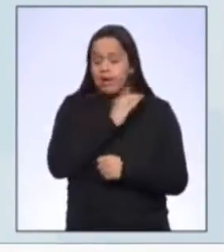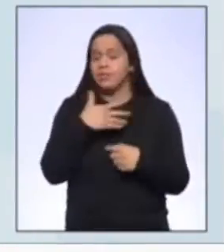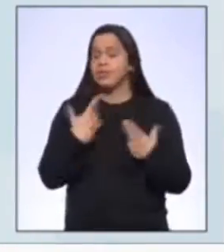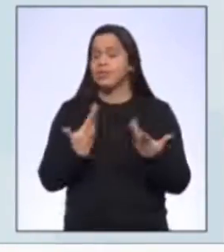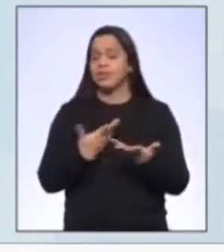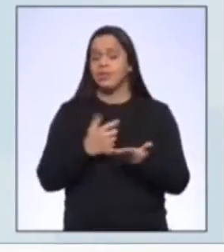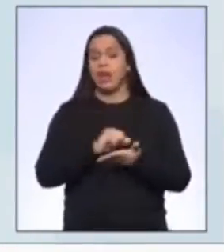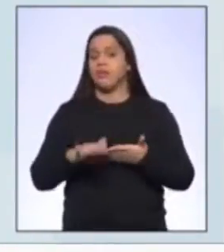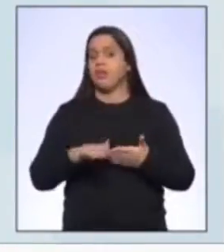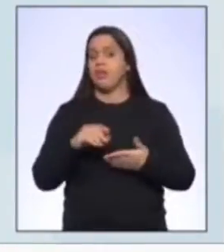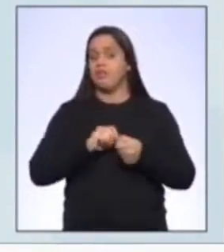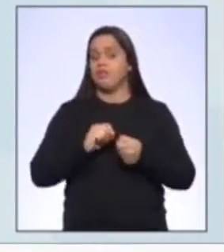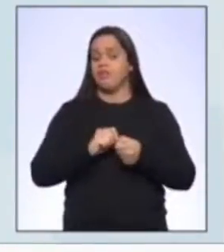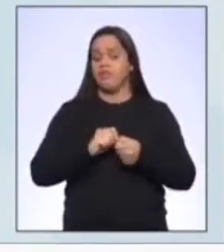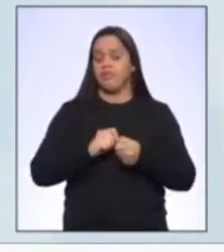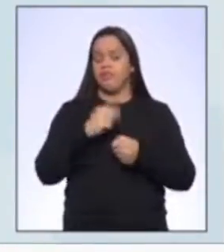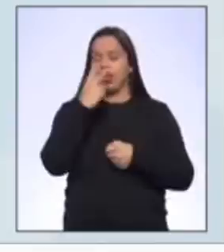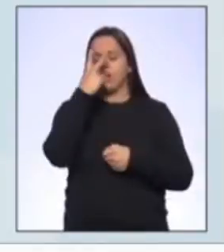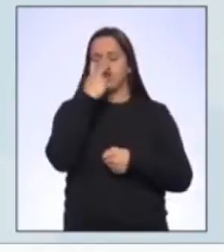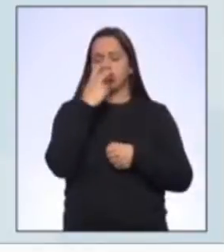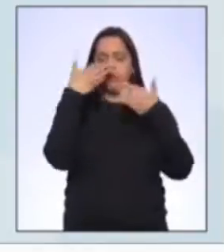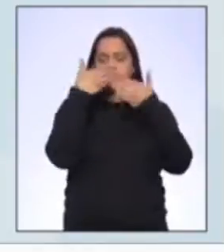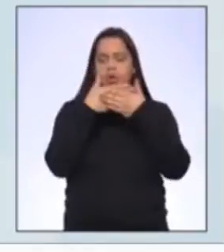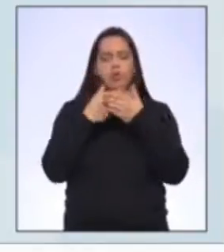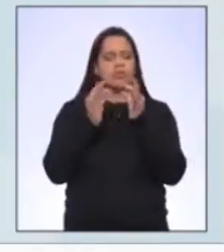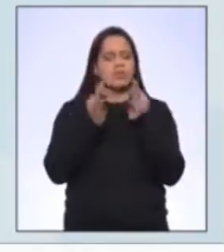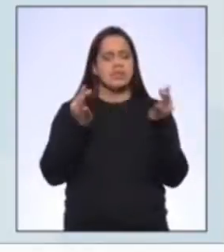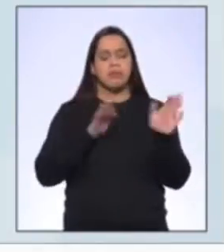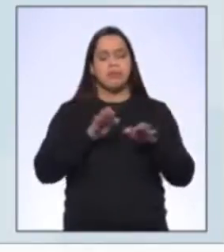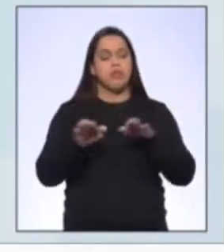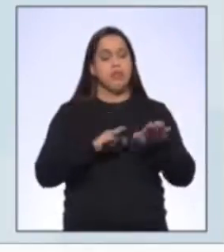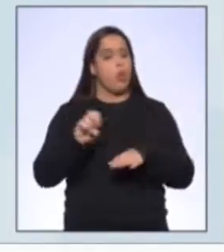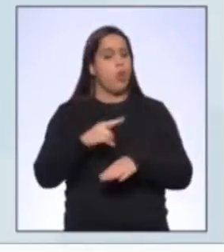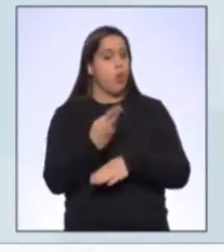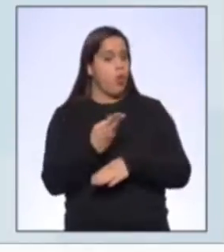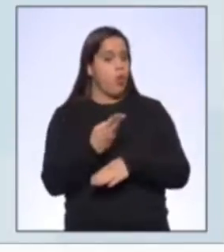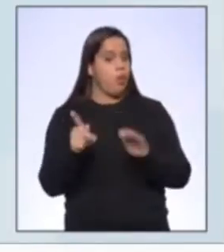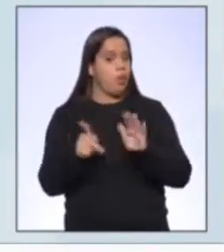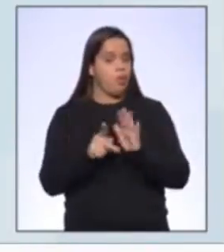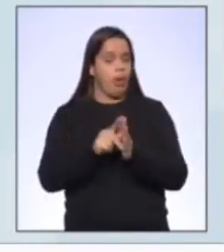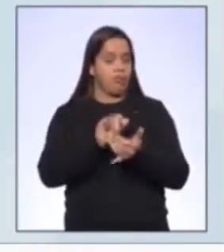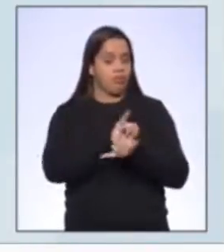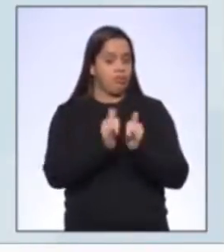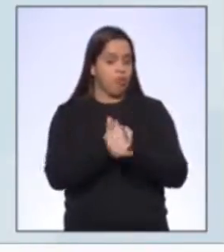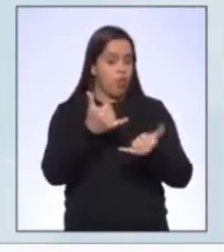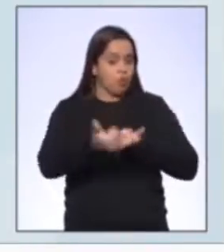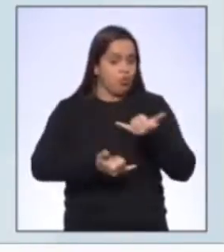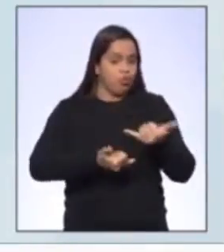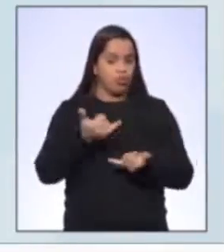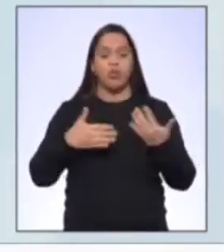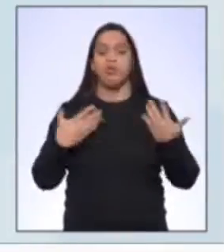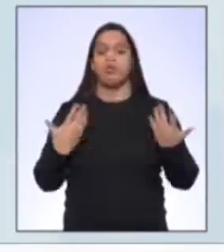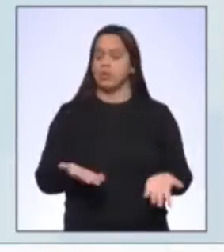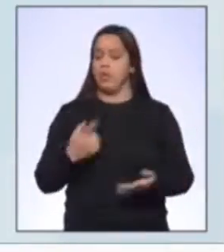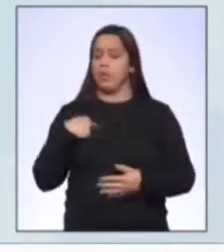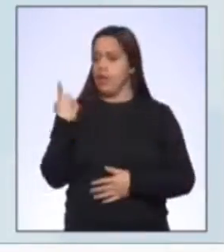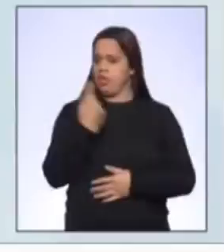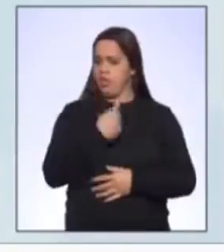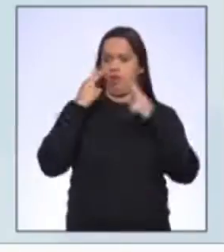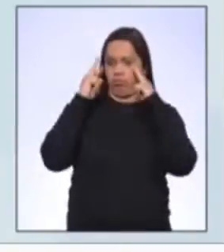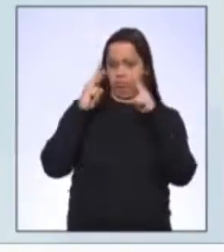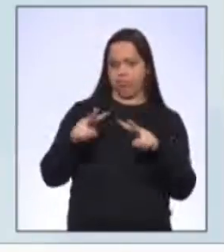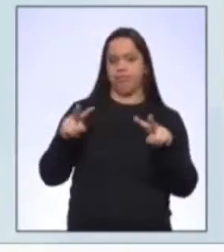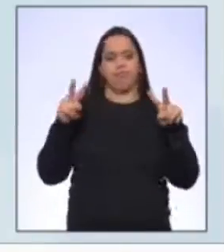feita de olhos fechados desde um simples movimento ou algo ligado ao esporte o jogo para nós que